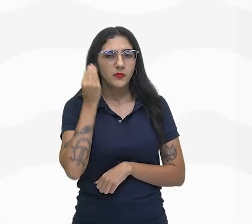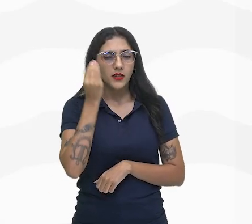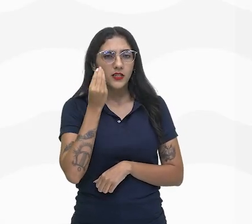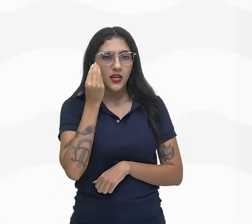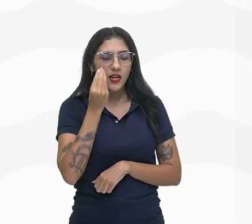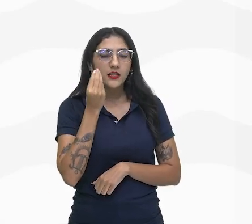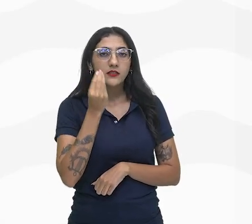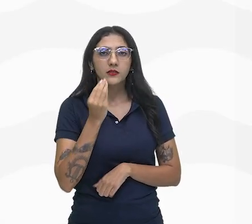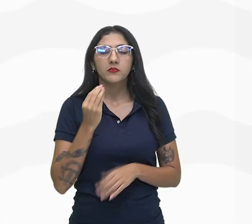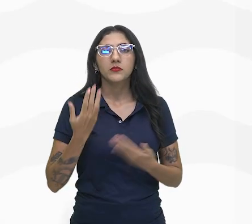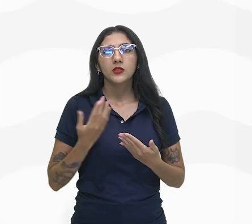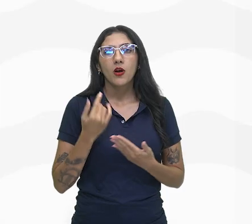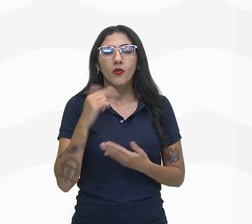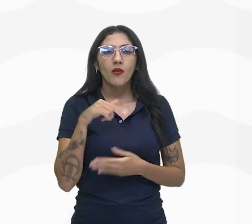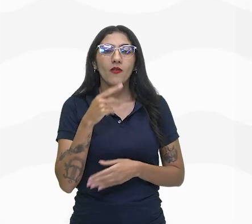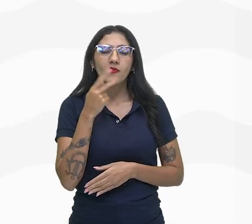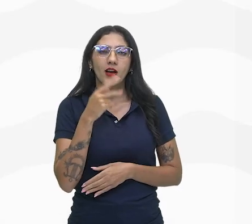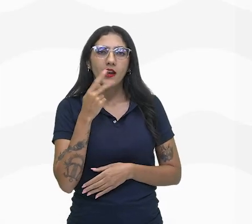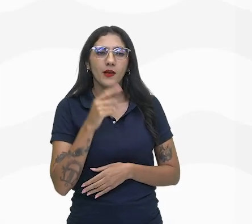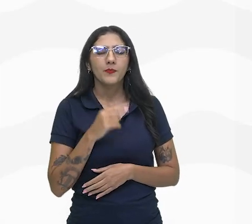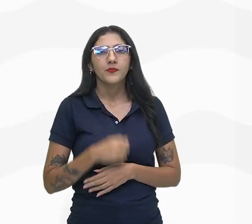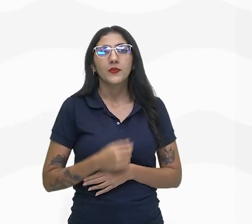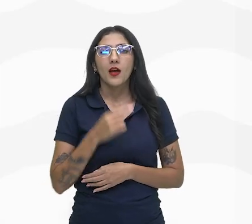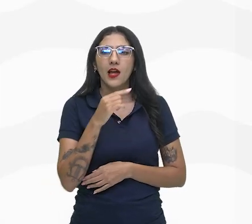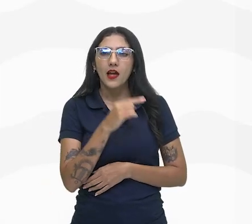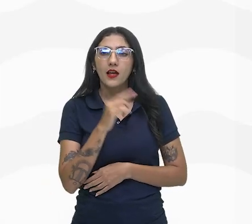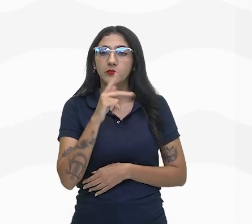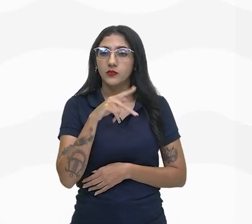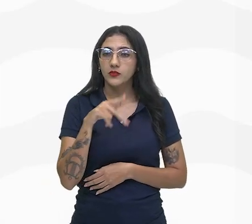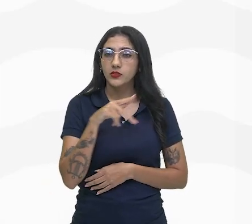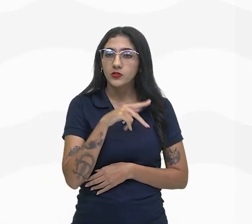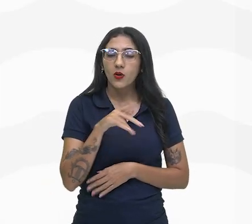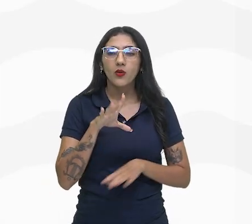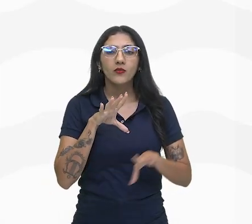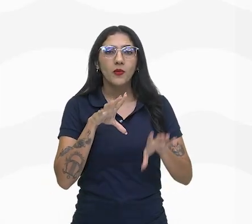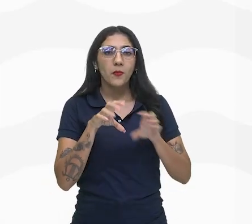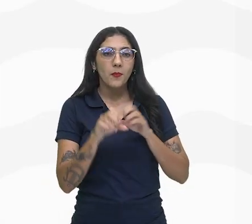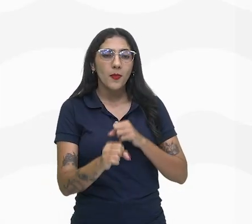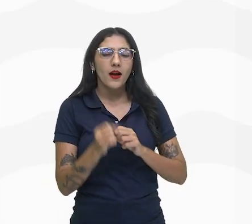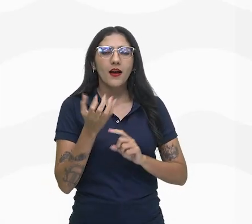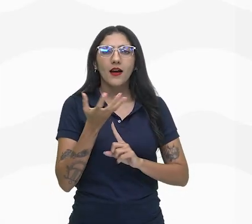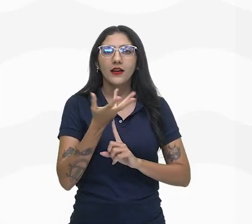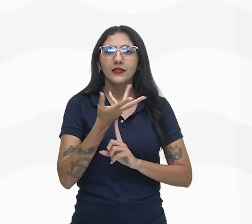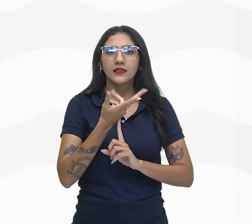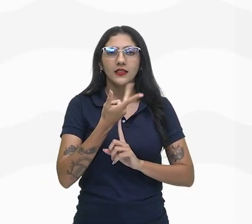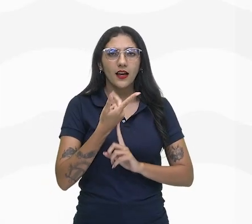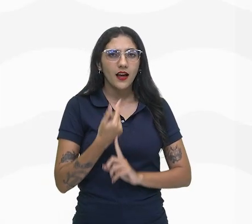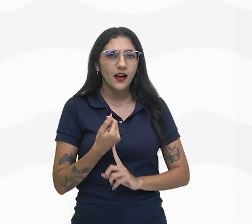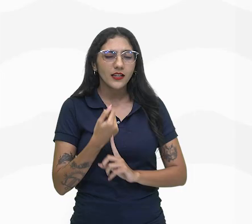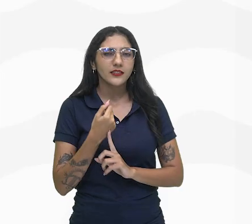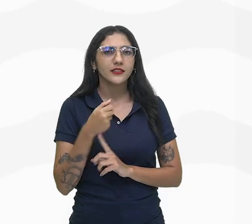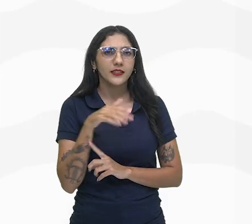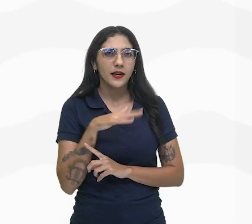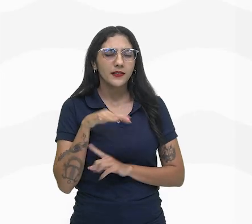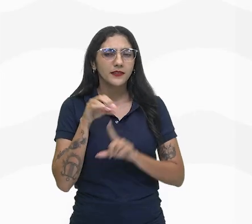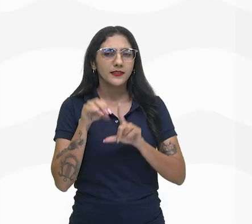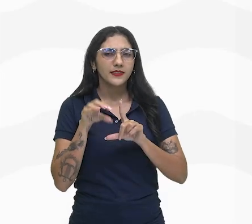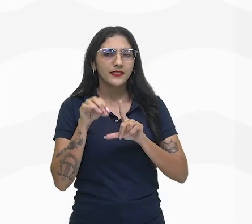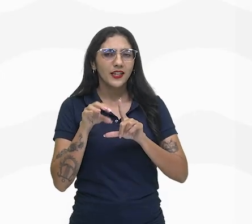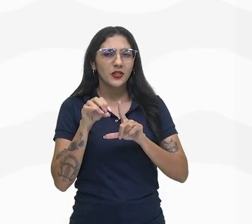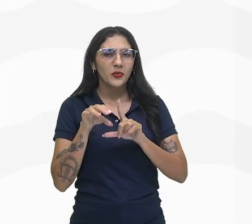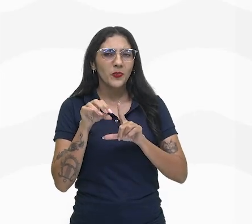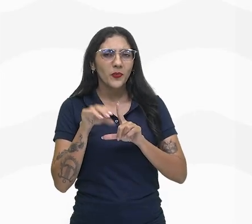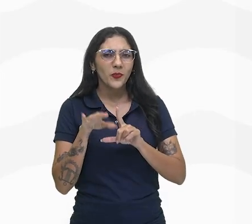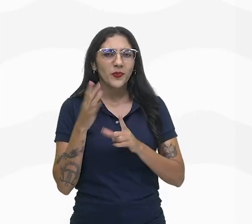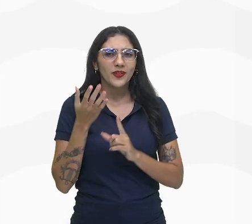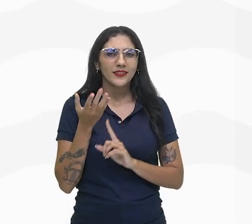fosse falar a respeito do entrevistado, eu diria, olha, a professora Marta é formada em artes, é assim que chama a licenciatura em arte? Como é que chama, professora? Aqui